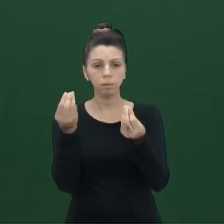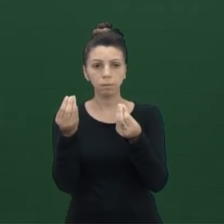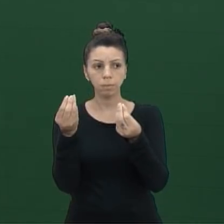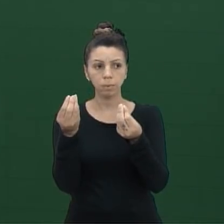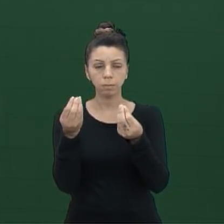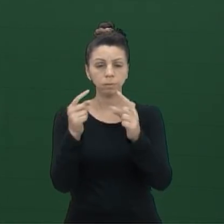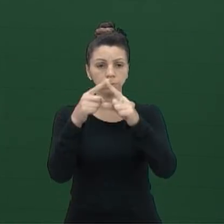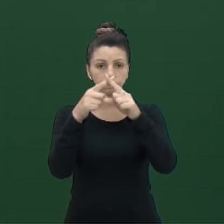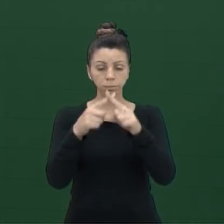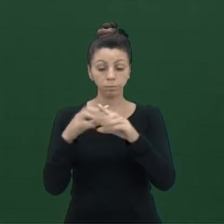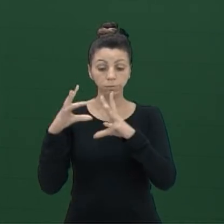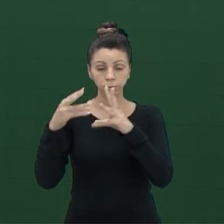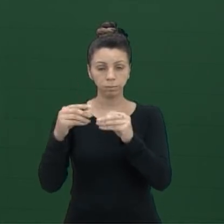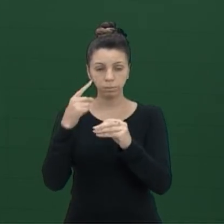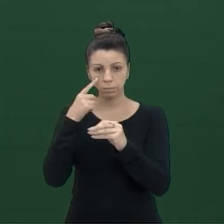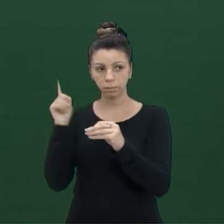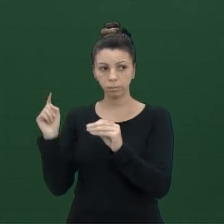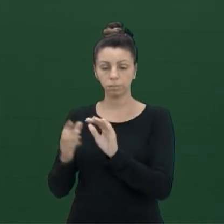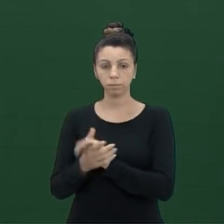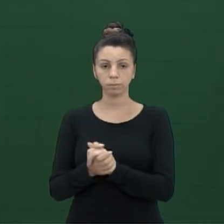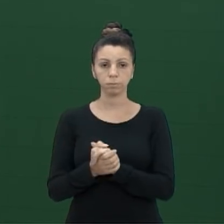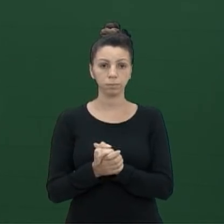a multiplicação inteira. 1000